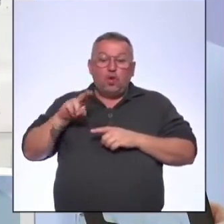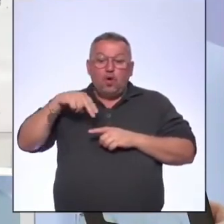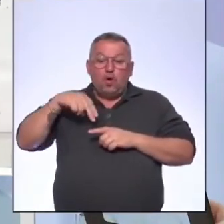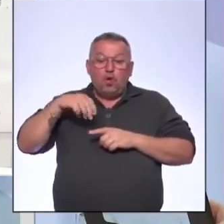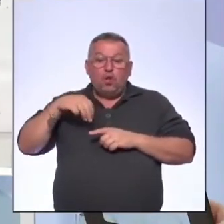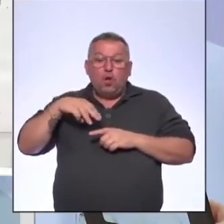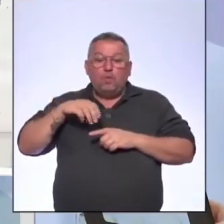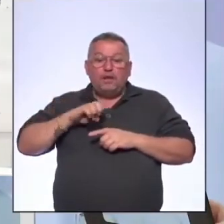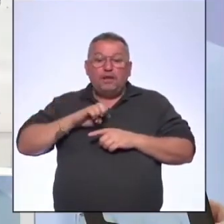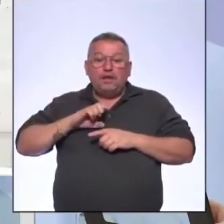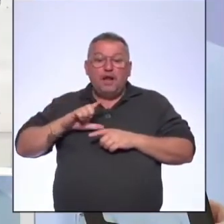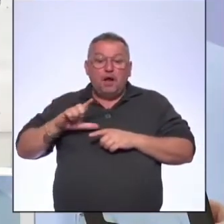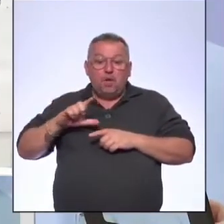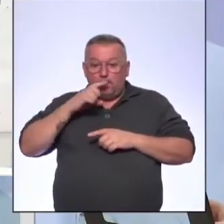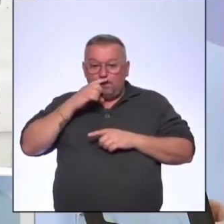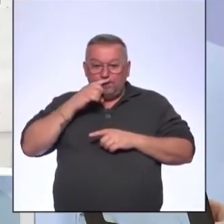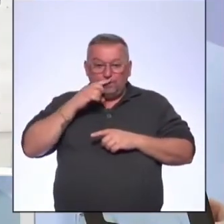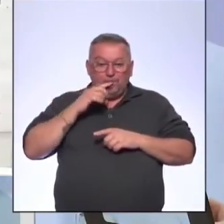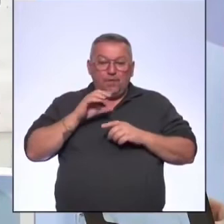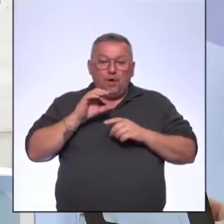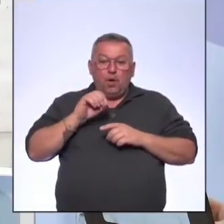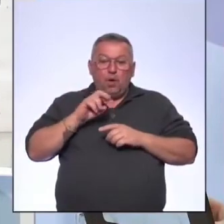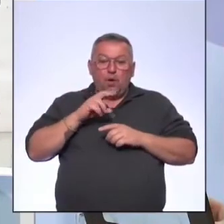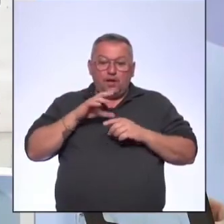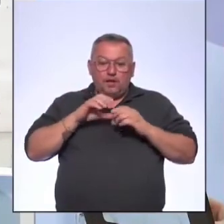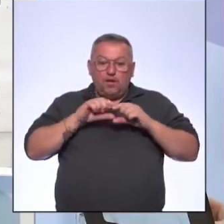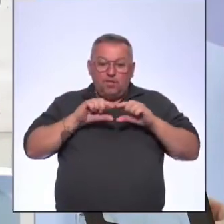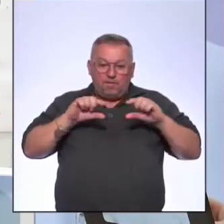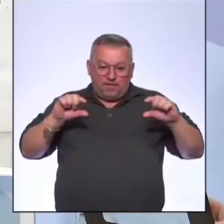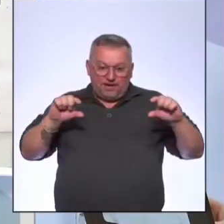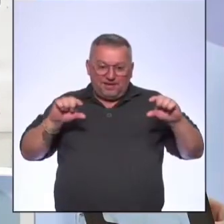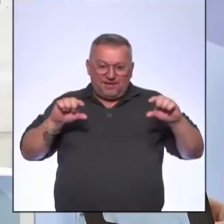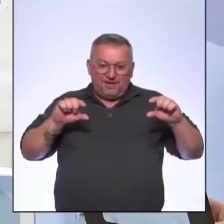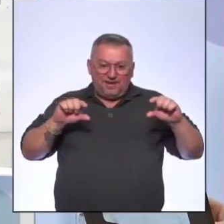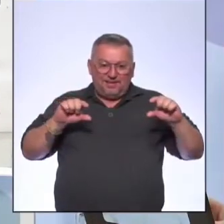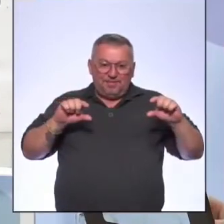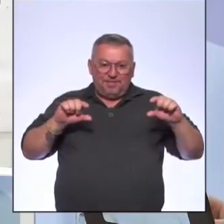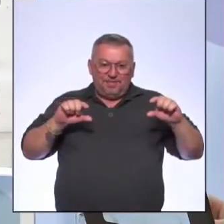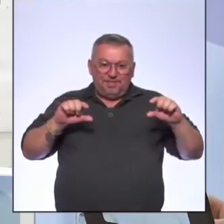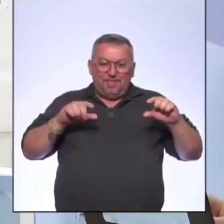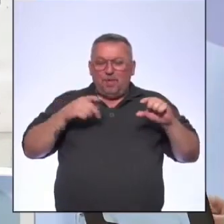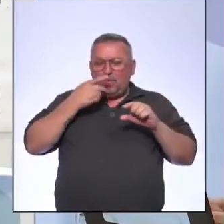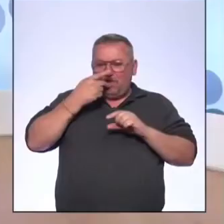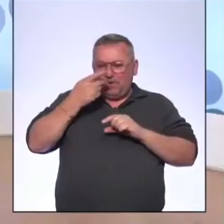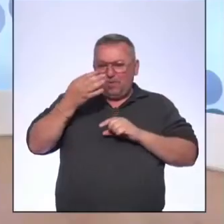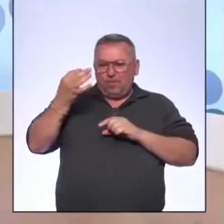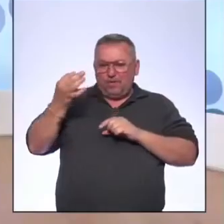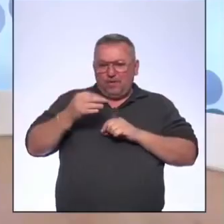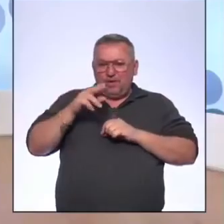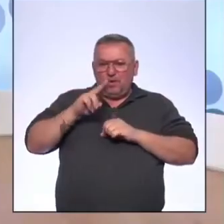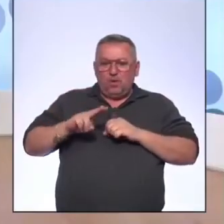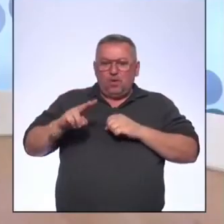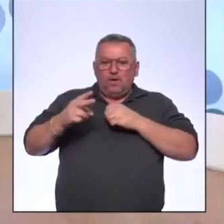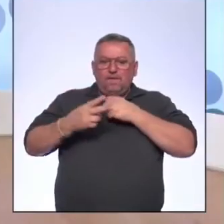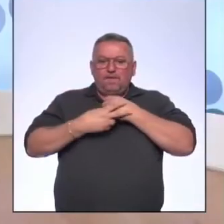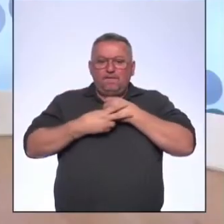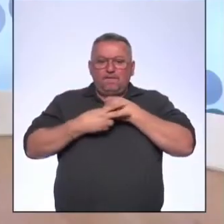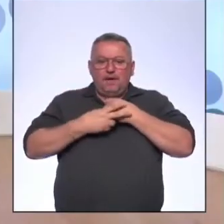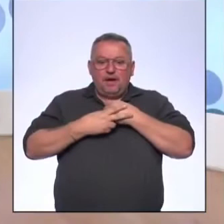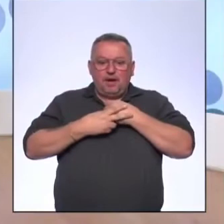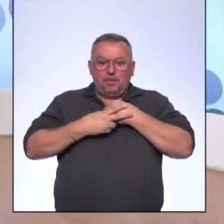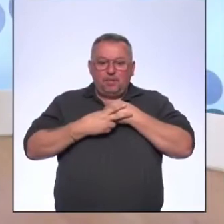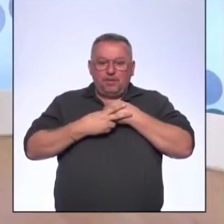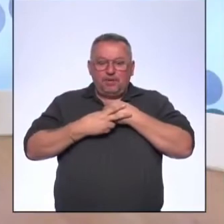Oração, então. A oração, como uma garota disse bem a Maria Eduarda, ela precisa ter